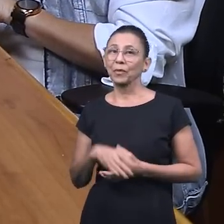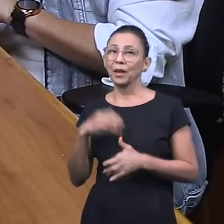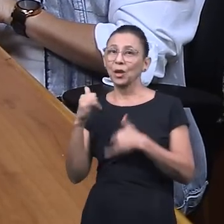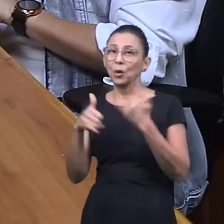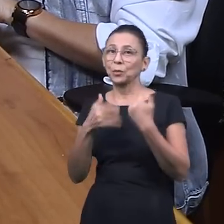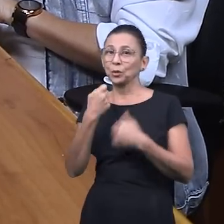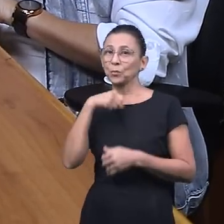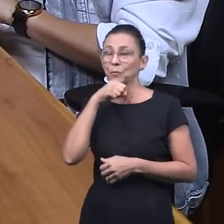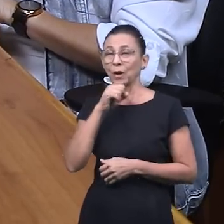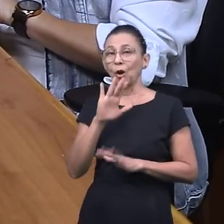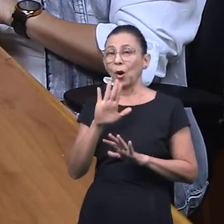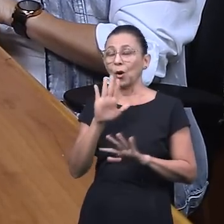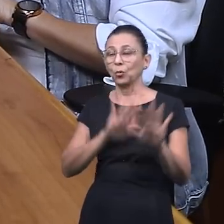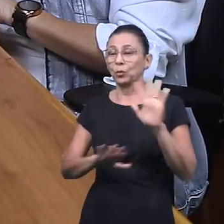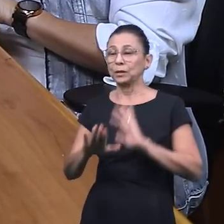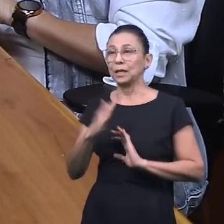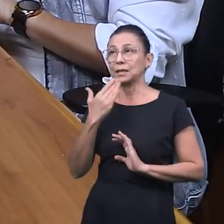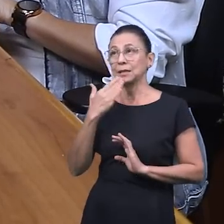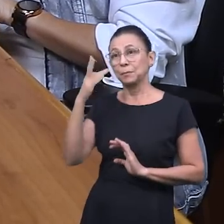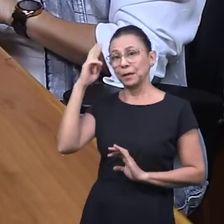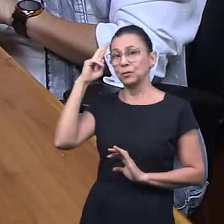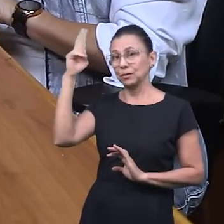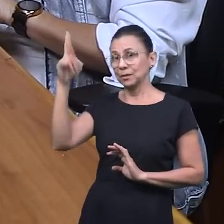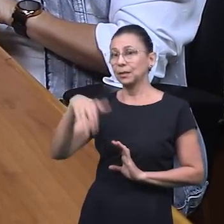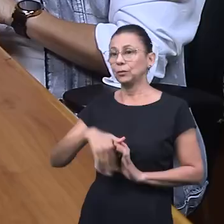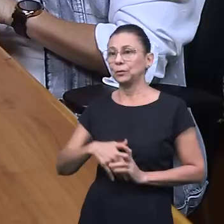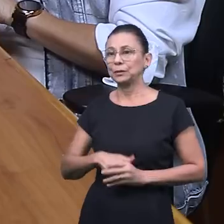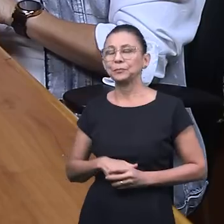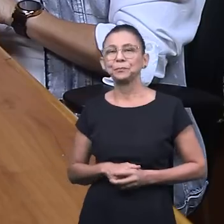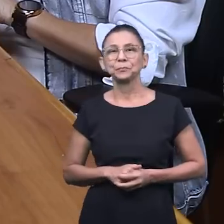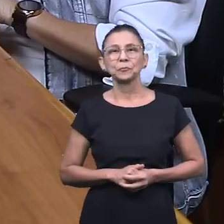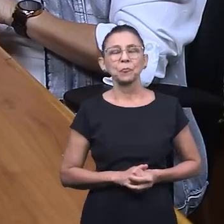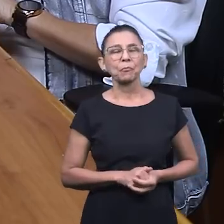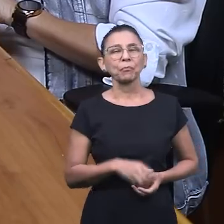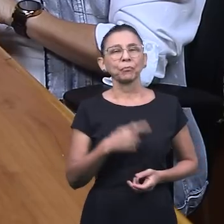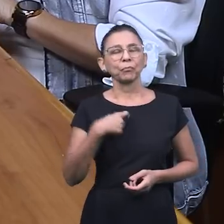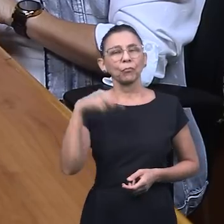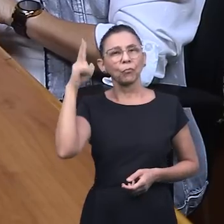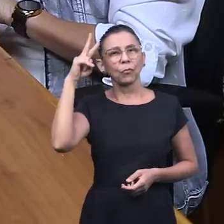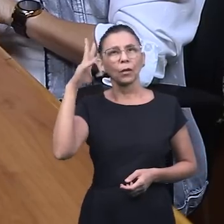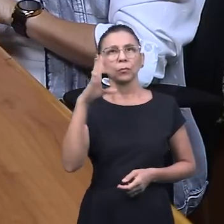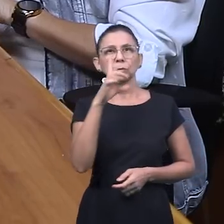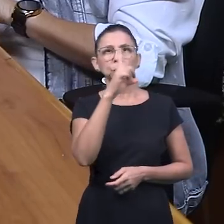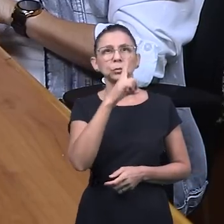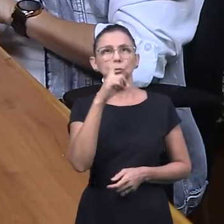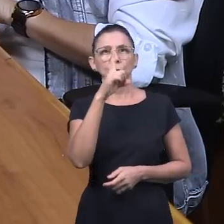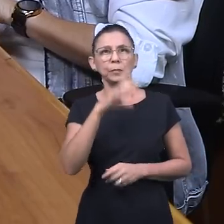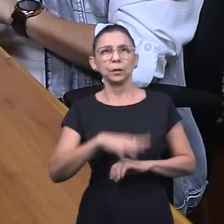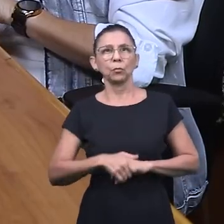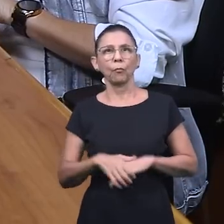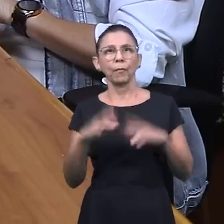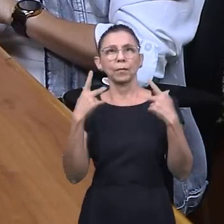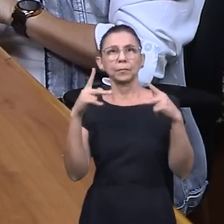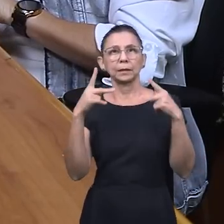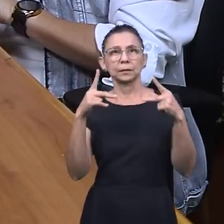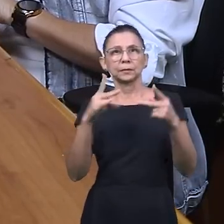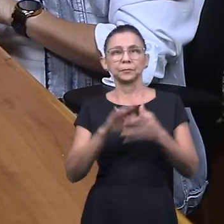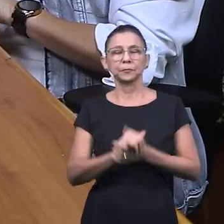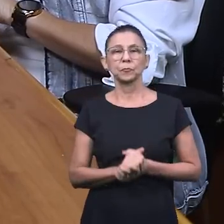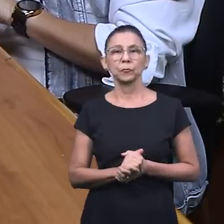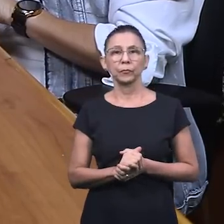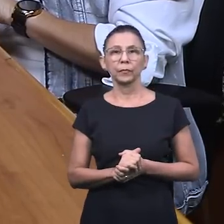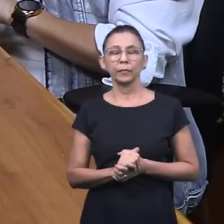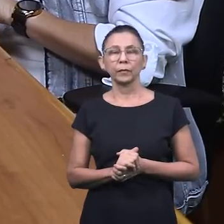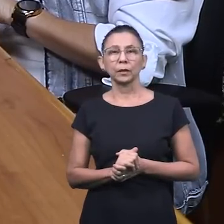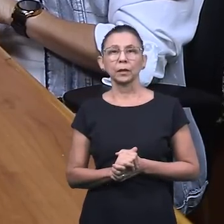cuidado com o que a gente pede para o Senhor. Ele pediu isso. Aí eu me lembro que no domingo a pregação foi sobre eu